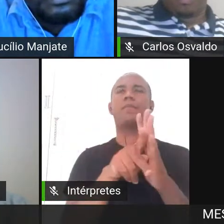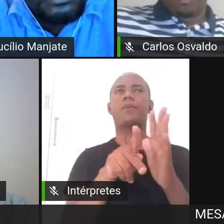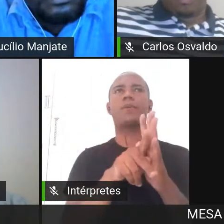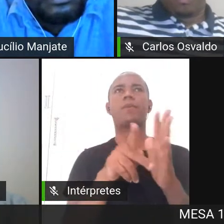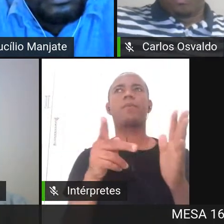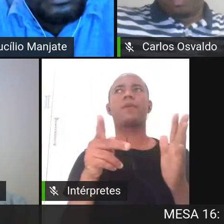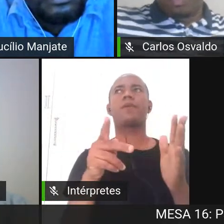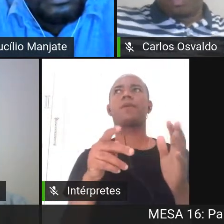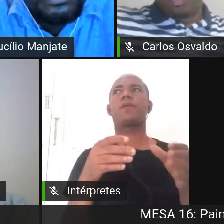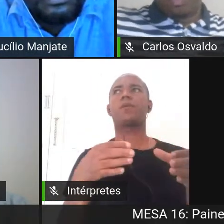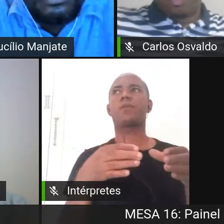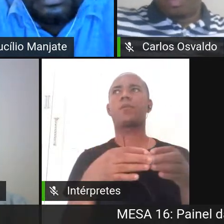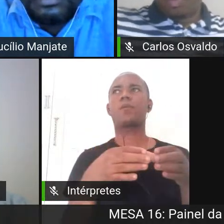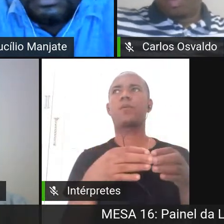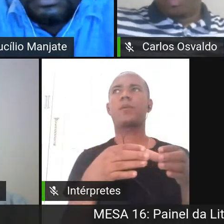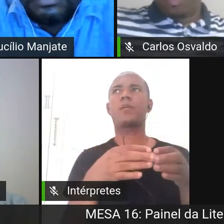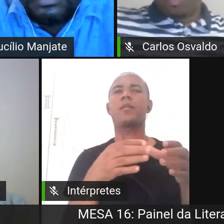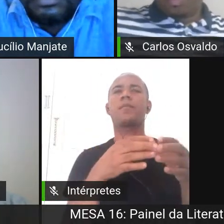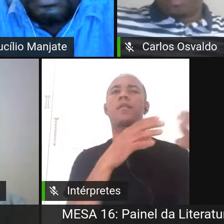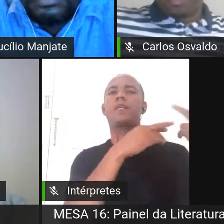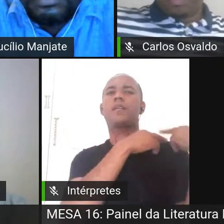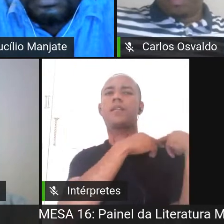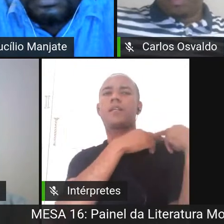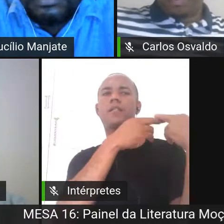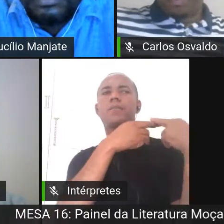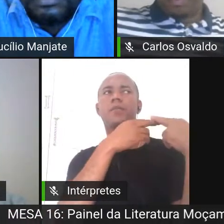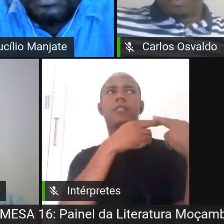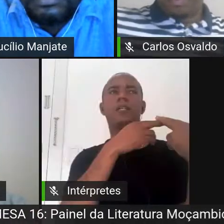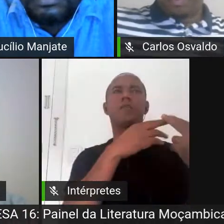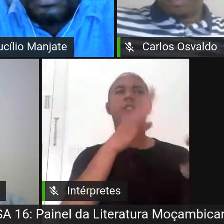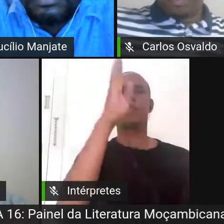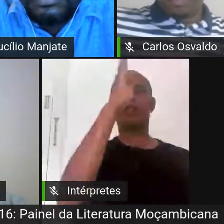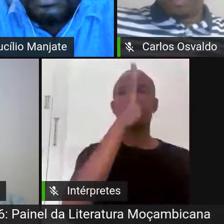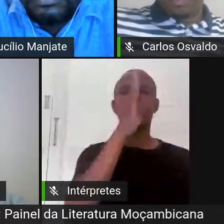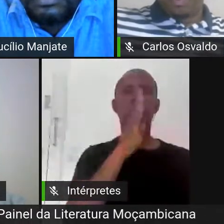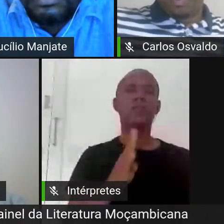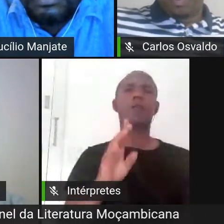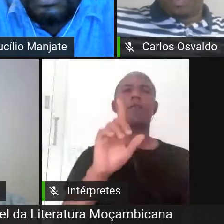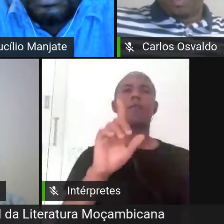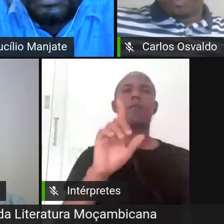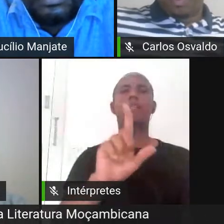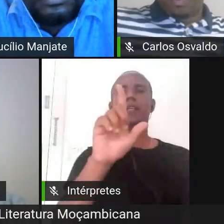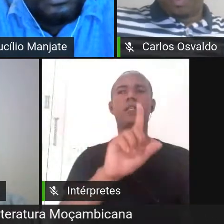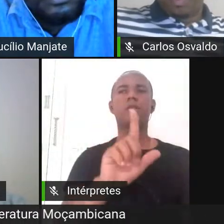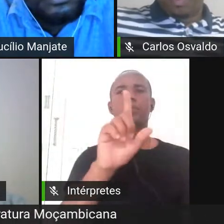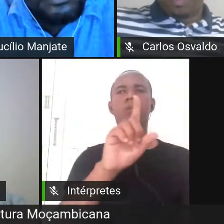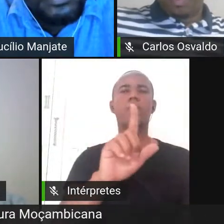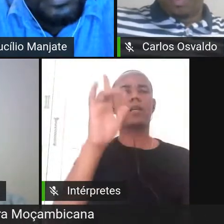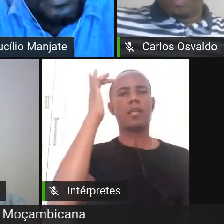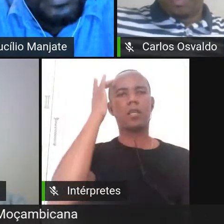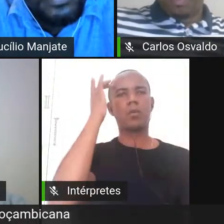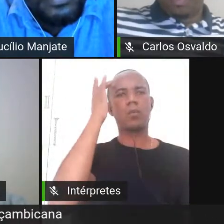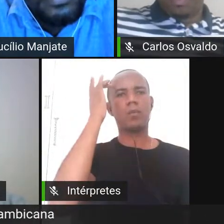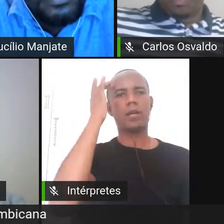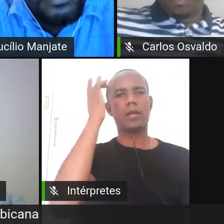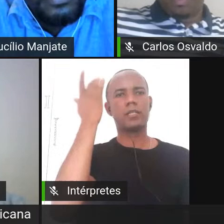do colonialismo versus a expressão nacional na literatura, eu acho que